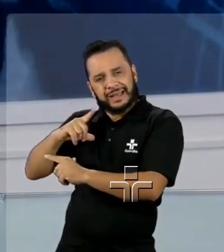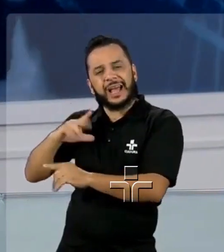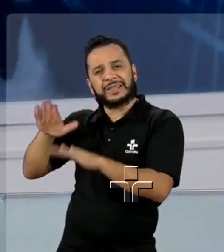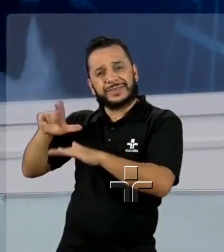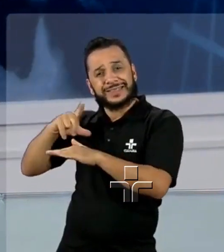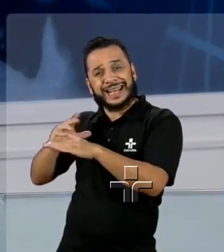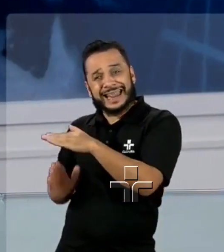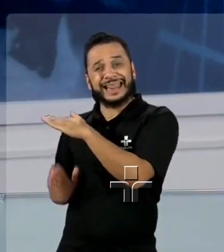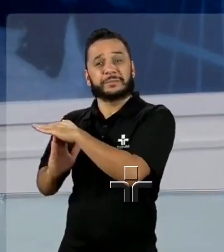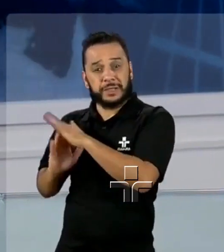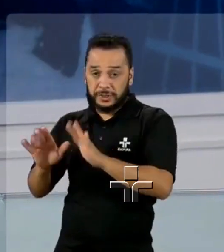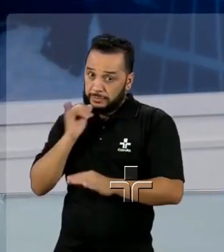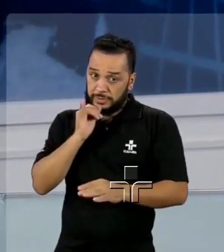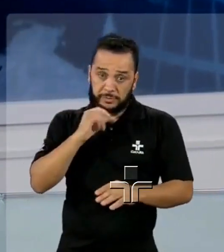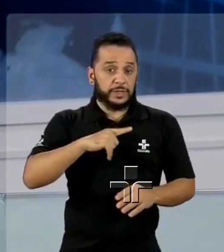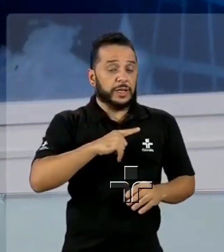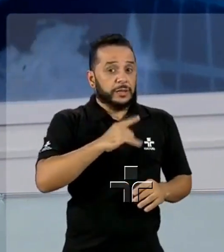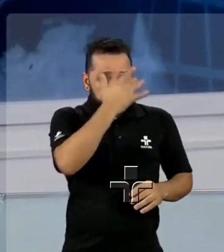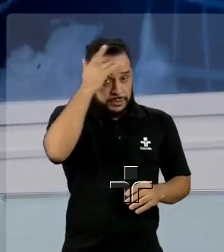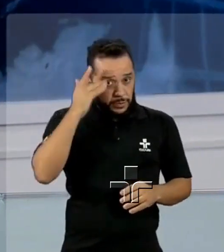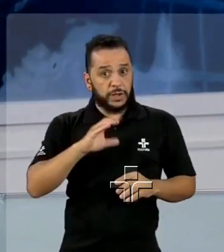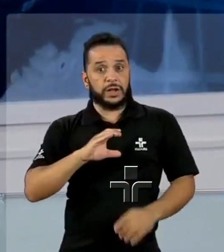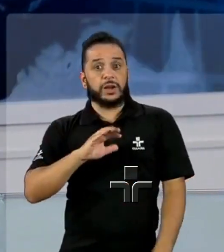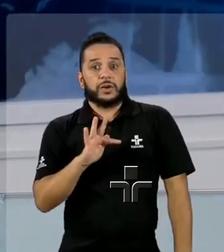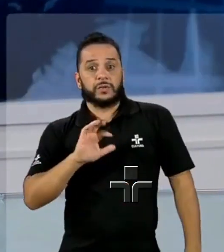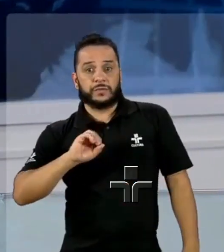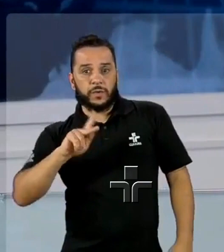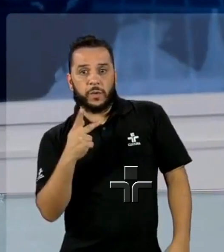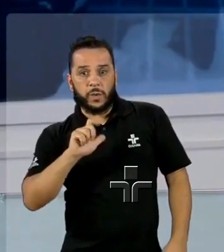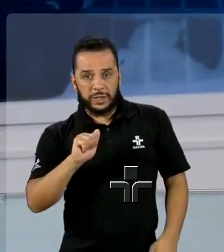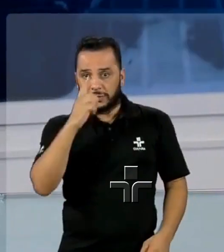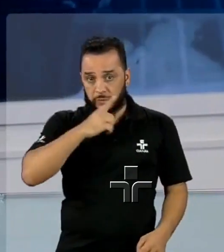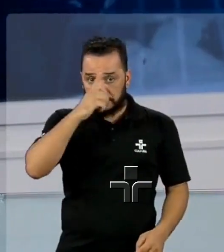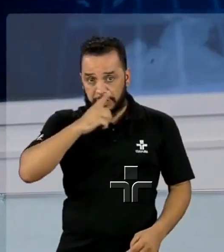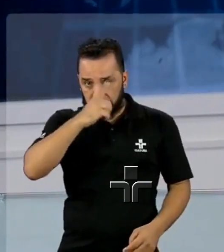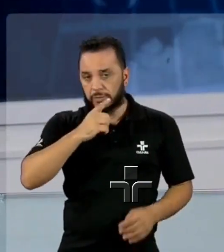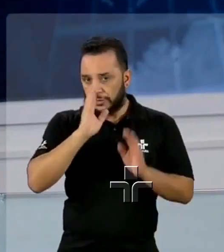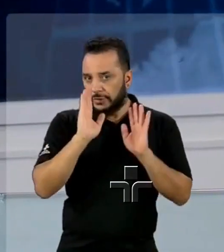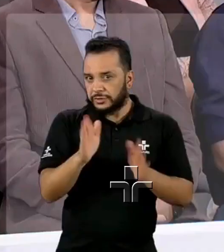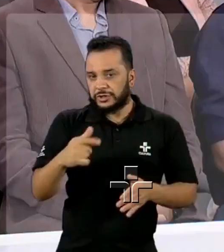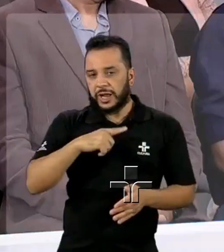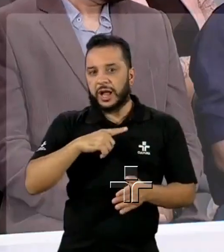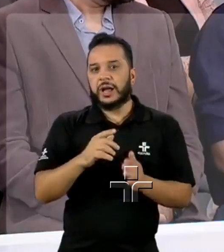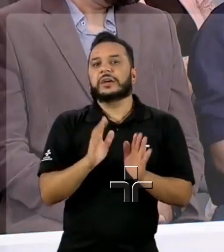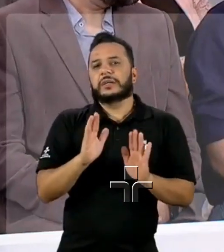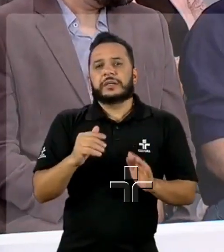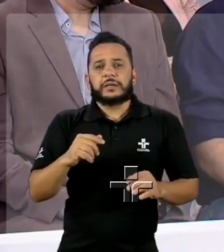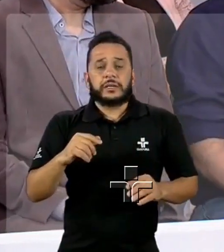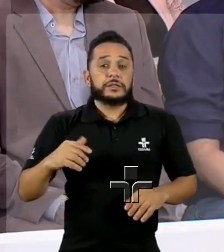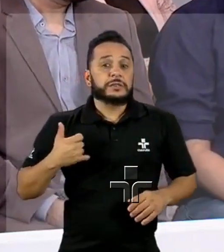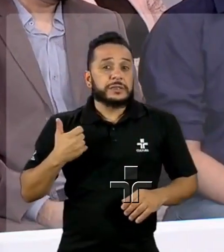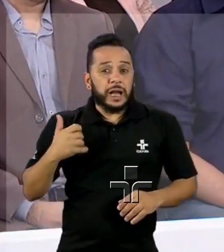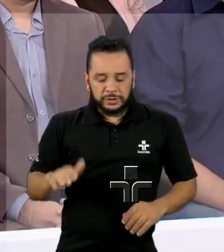de um colunista da Folha de domingo, do Ilustríssima, um colunista de 32 anos que cresceu no ambiente das